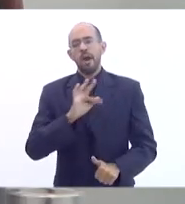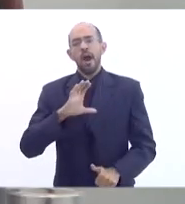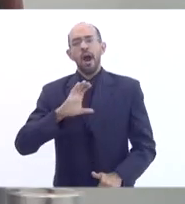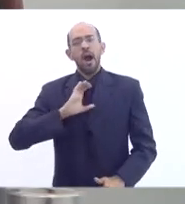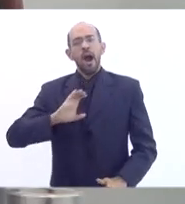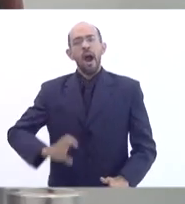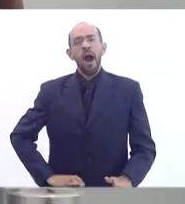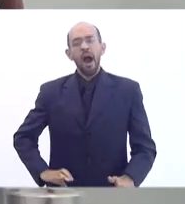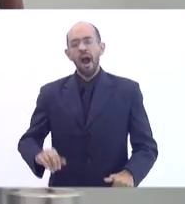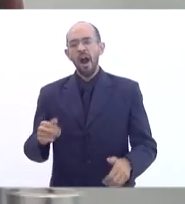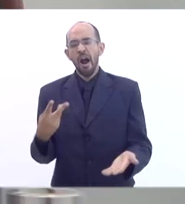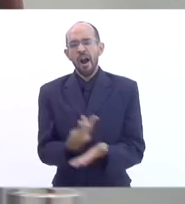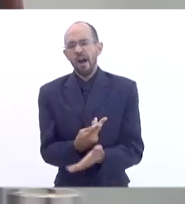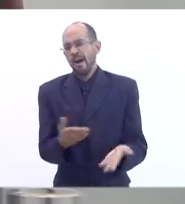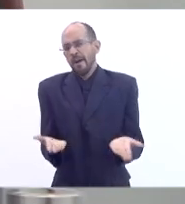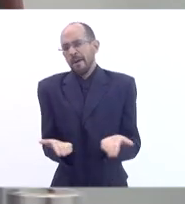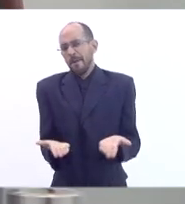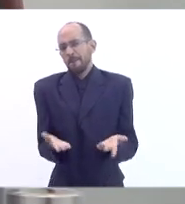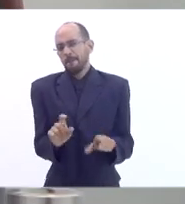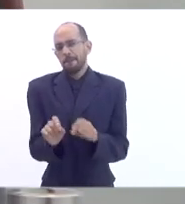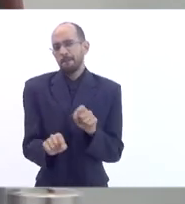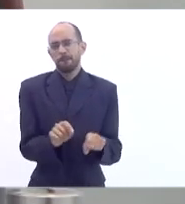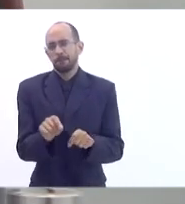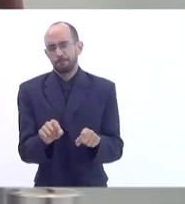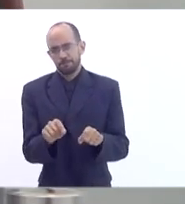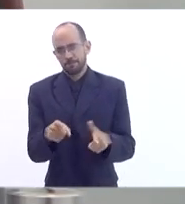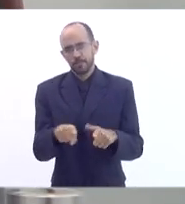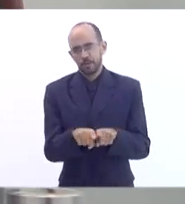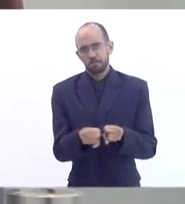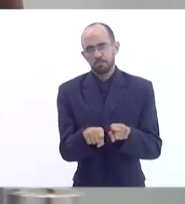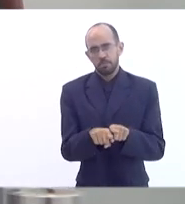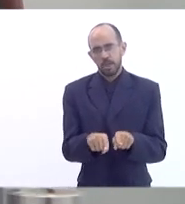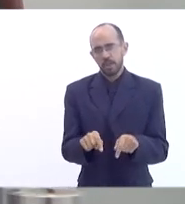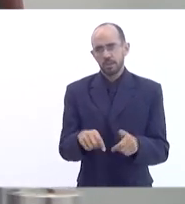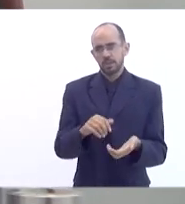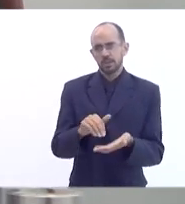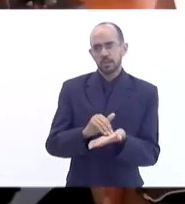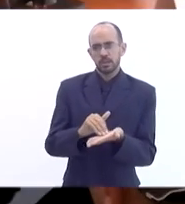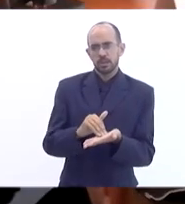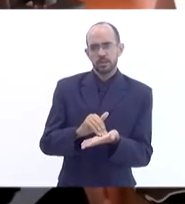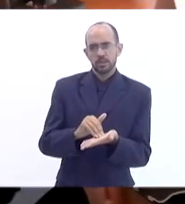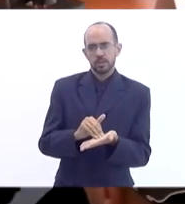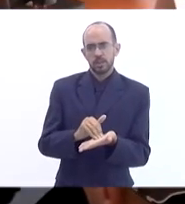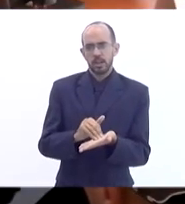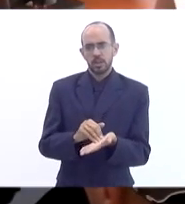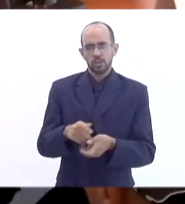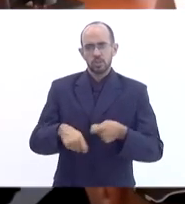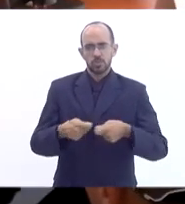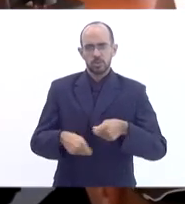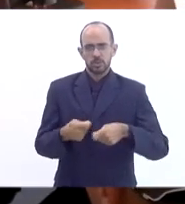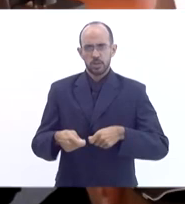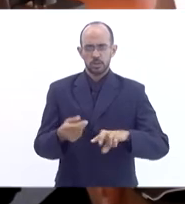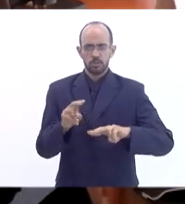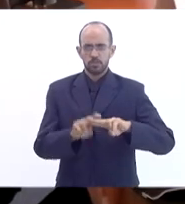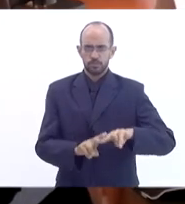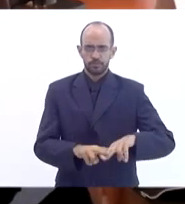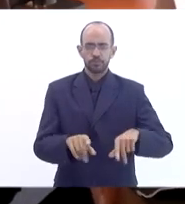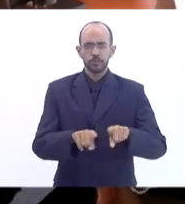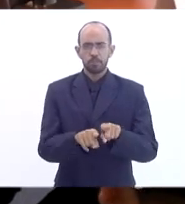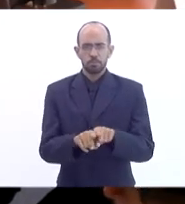acontecendo nesse momento se aplica o concurso da Secretaria de Administração Penitenciária e se aplica o concurso do Corpo de